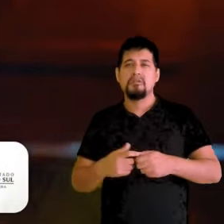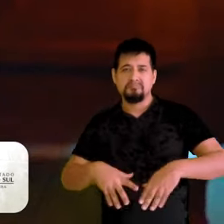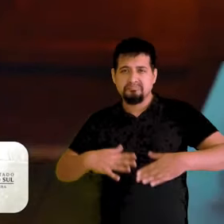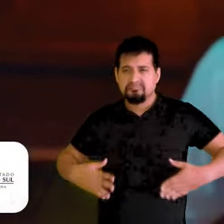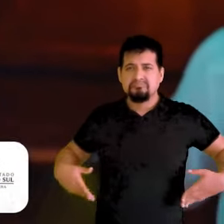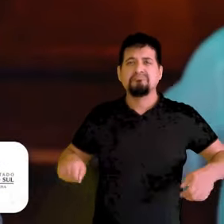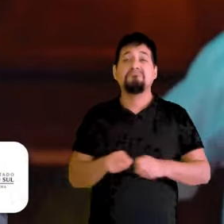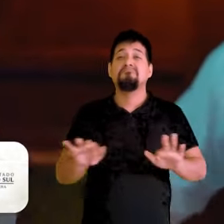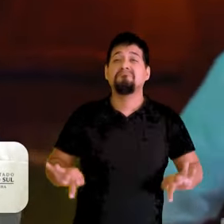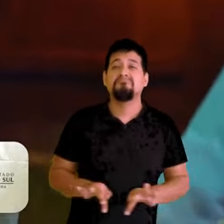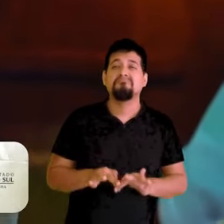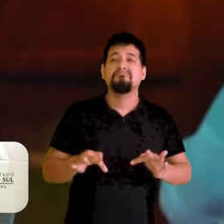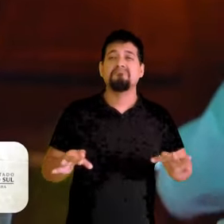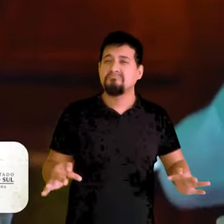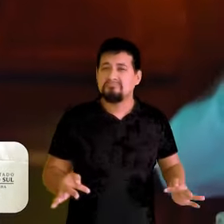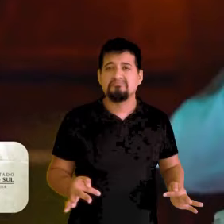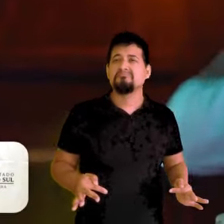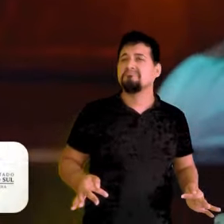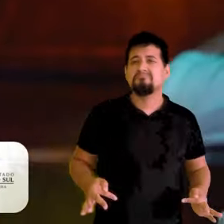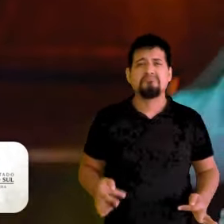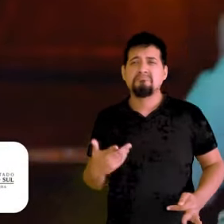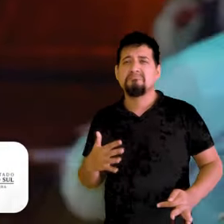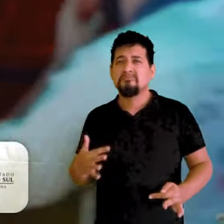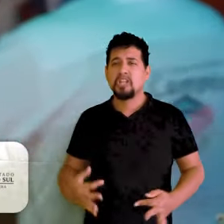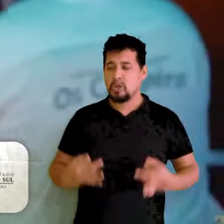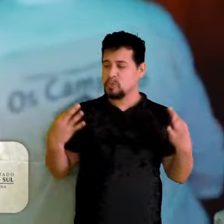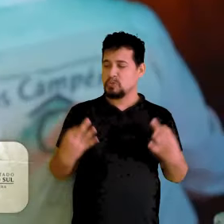homens de estampa rude, vida simples e sem